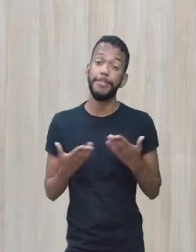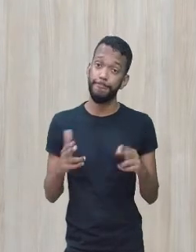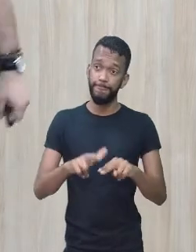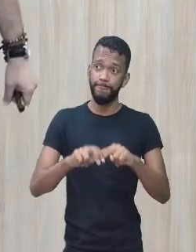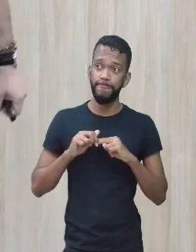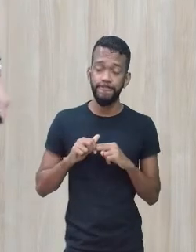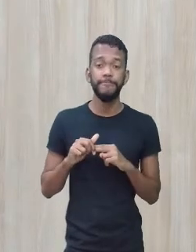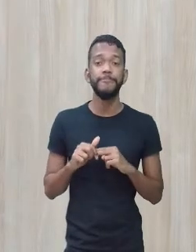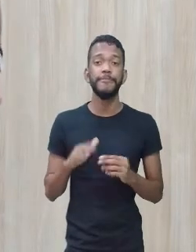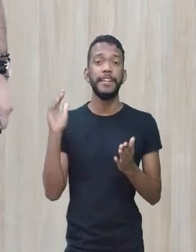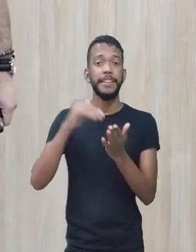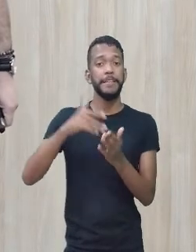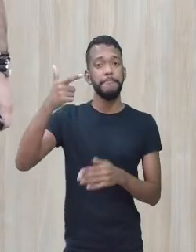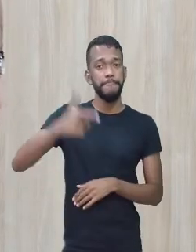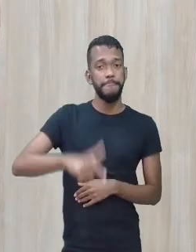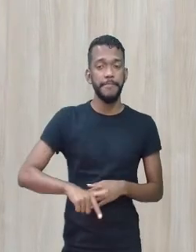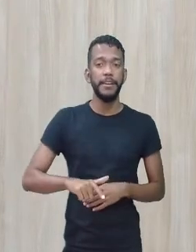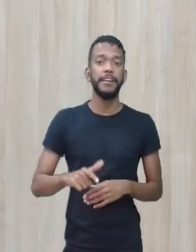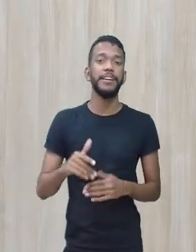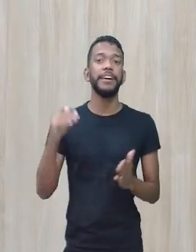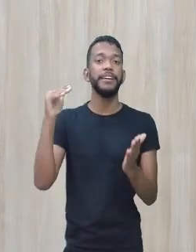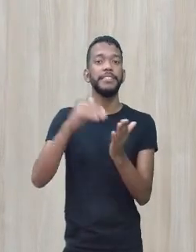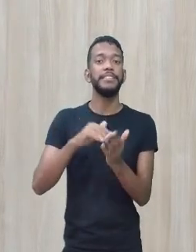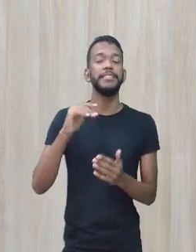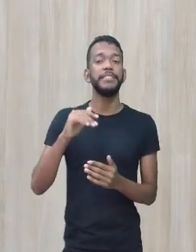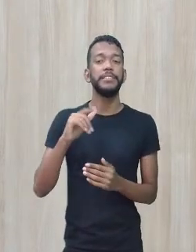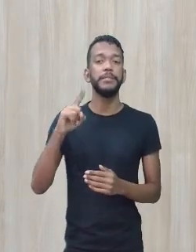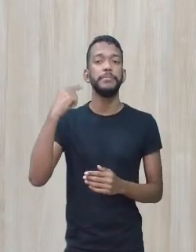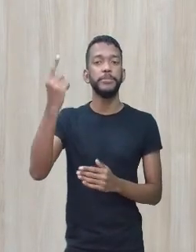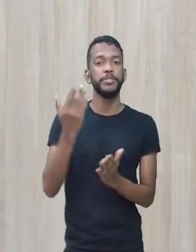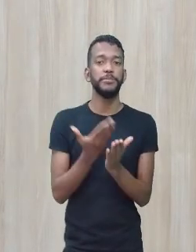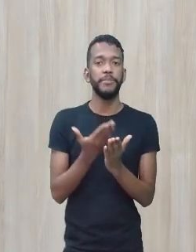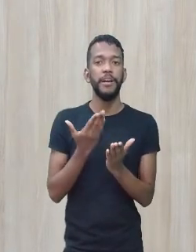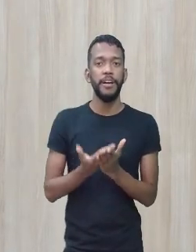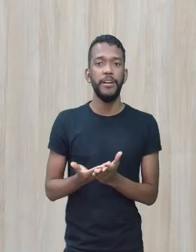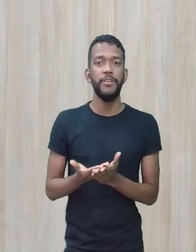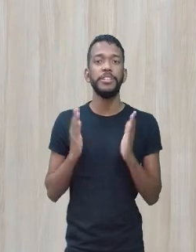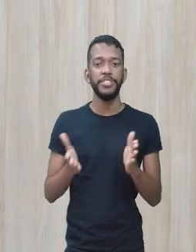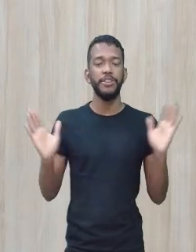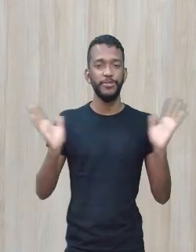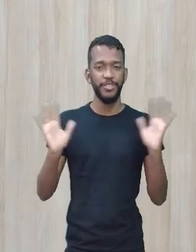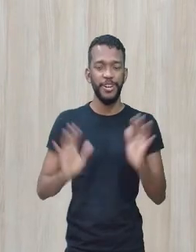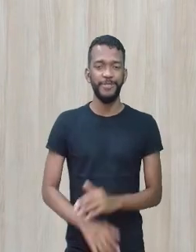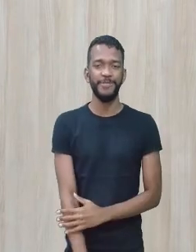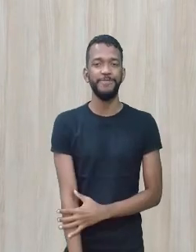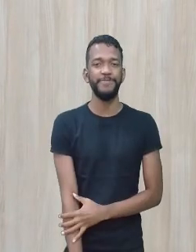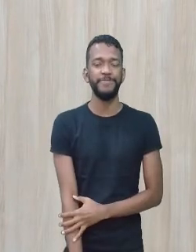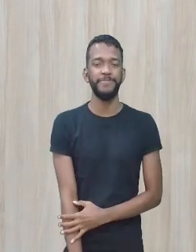gente, até mais e até a nossa próxima aula. Tchau, tchau.